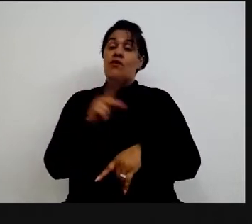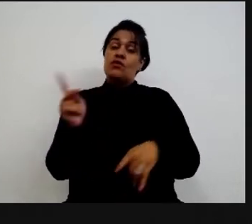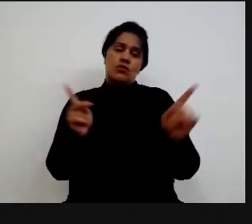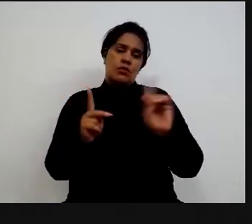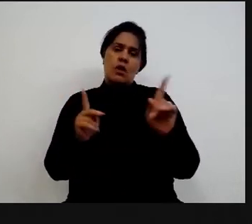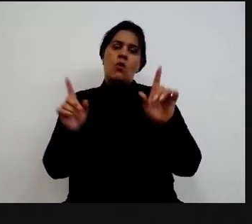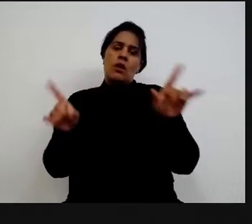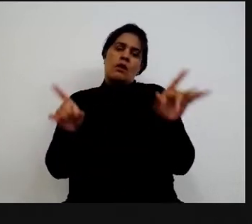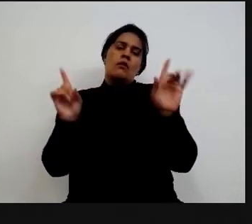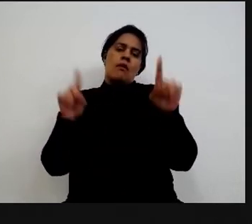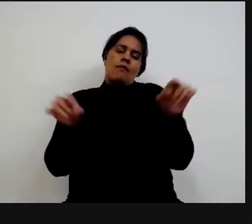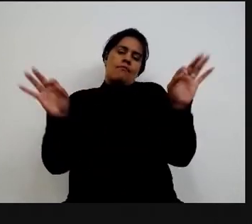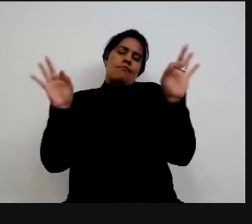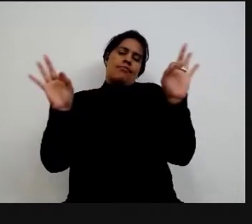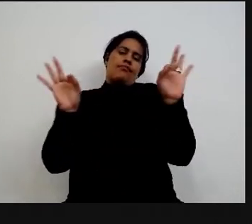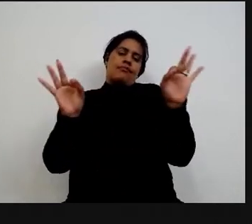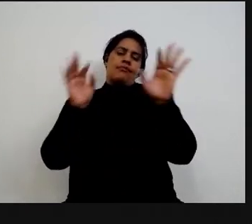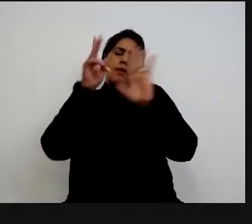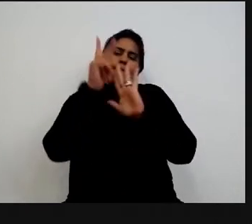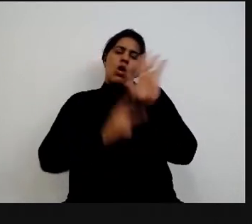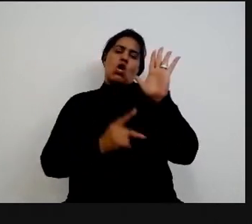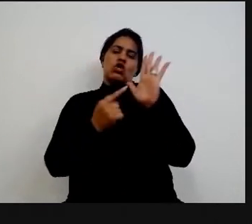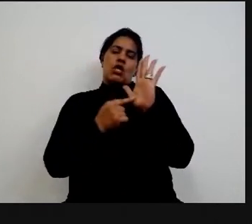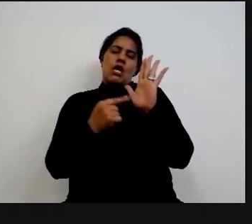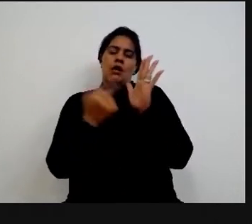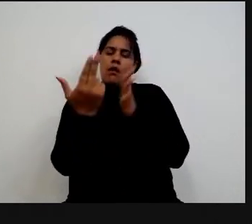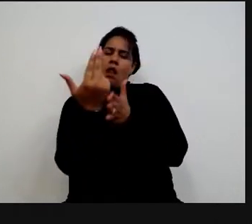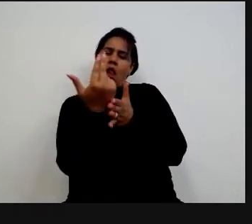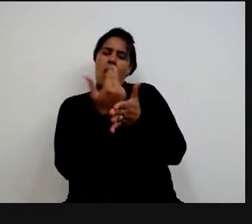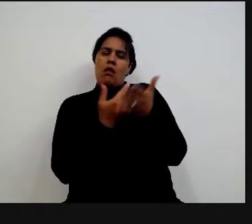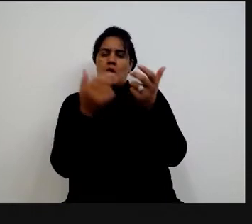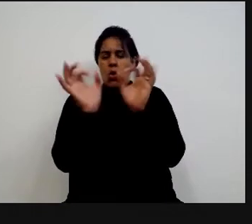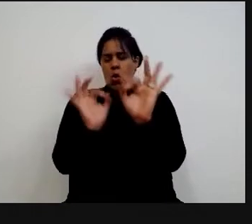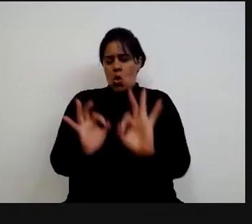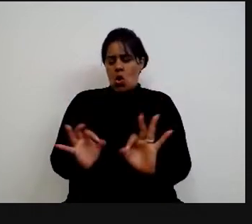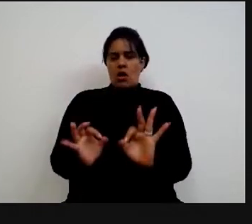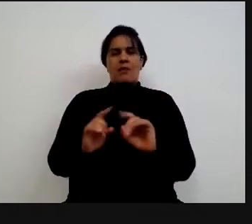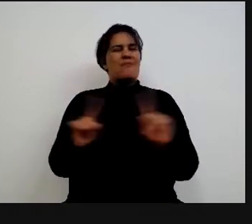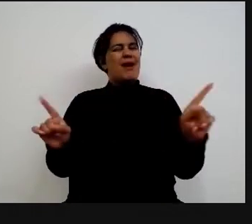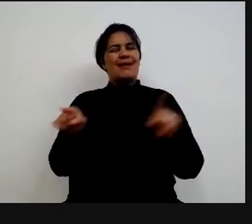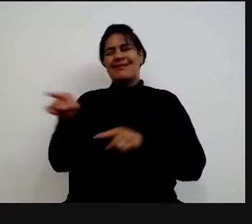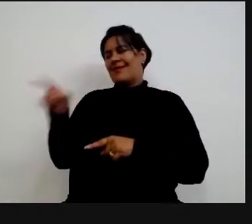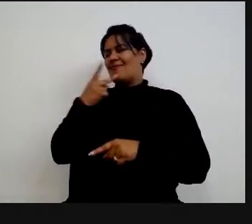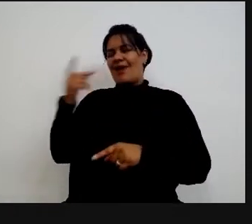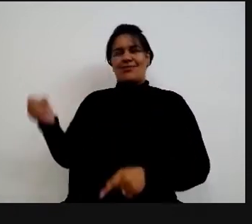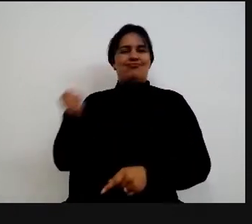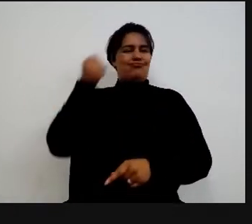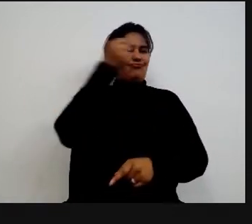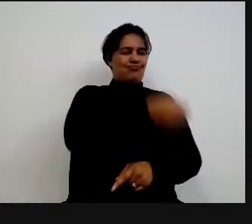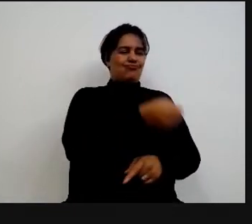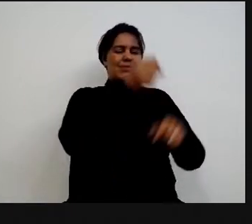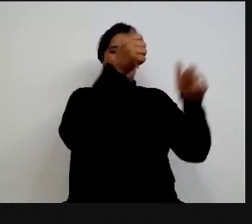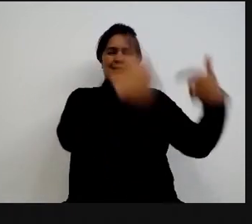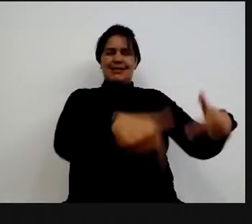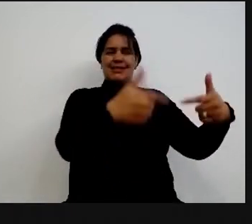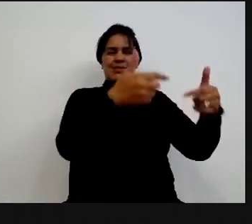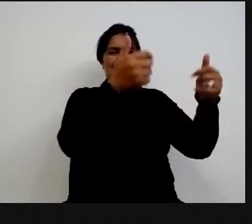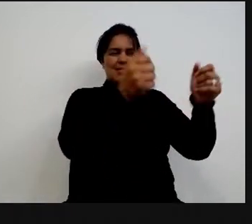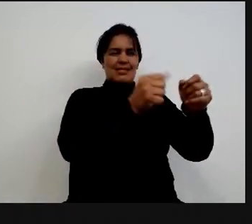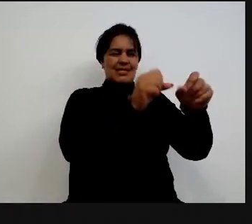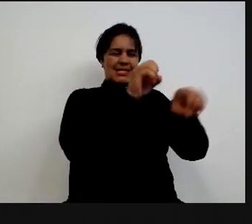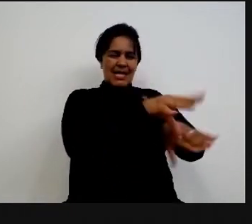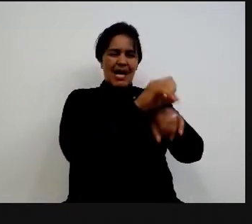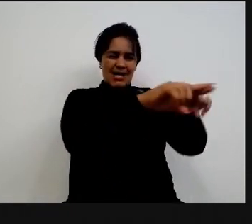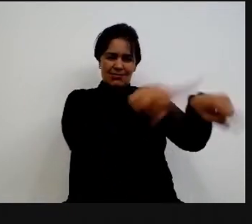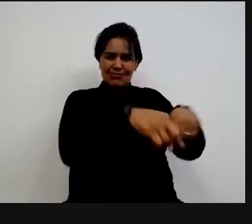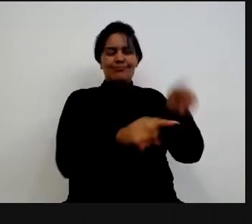ele é excelente para fazer o desenho, junto com a equipe ali. Mas eles mesmos falam, eu não vou entrar em sala de aula porque eu não consigo